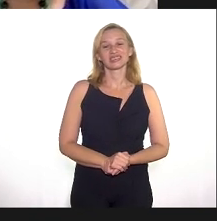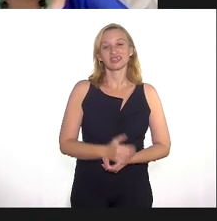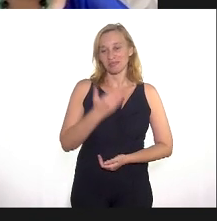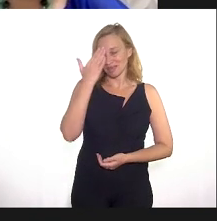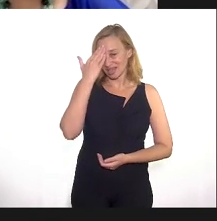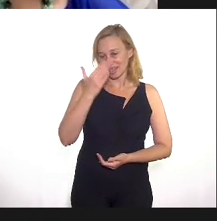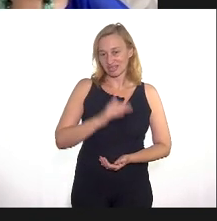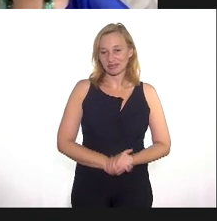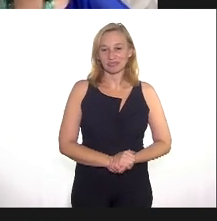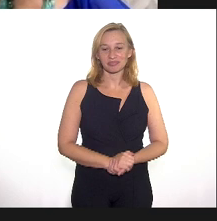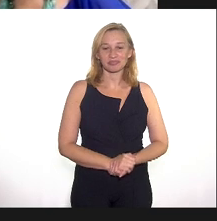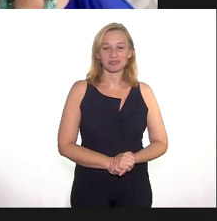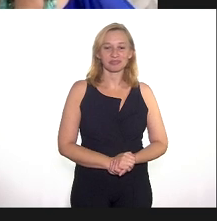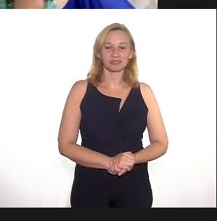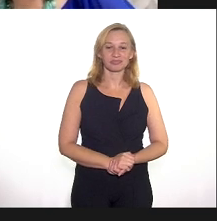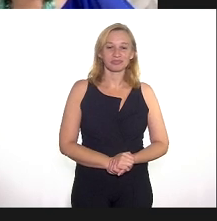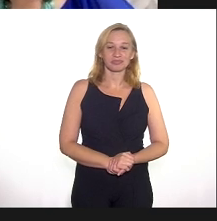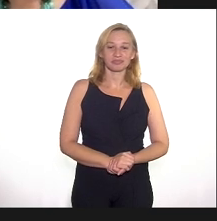Obrigado.